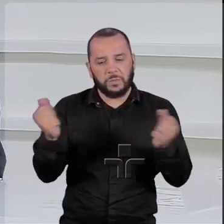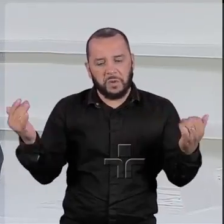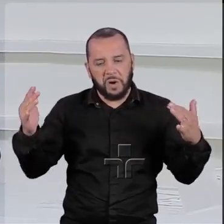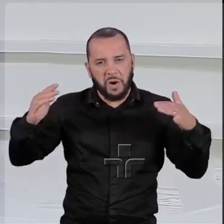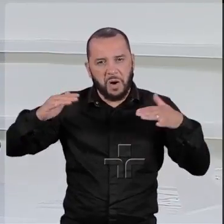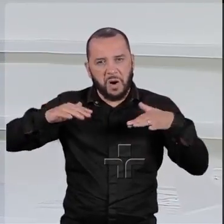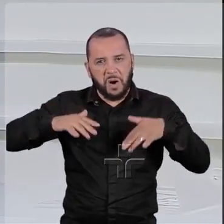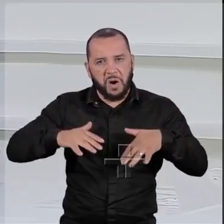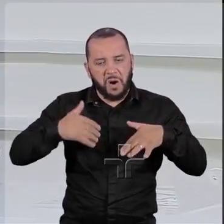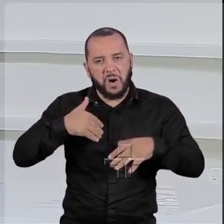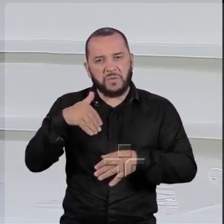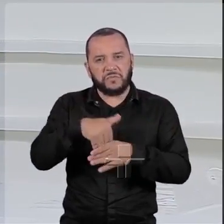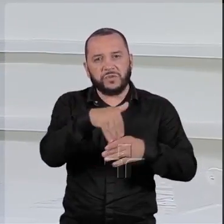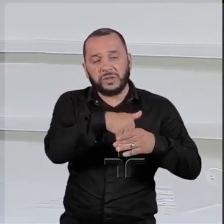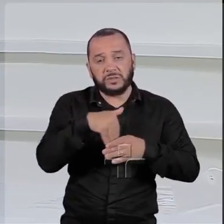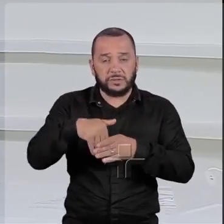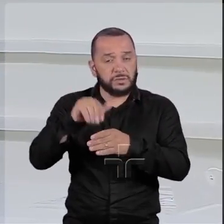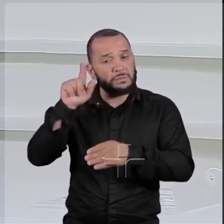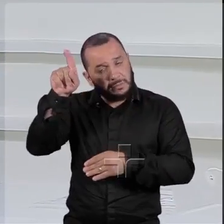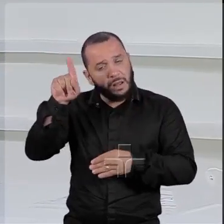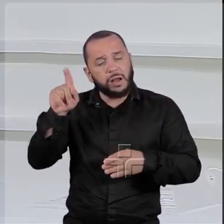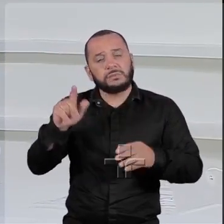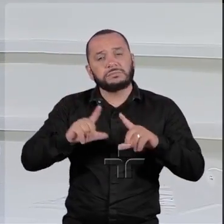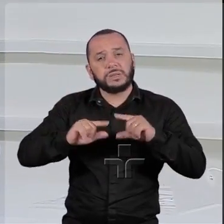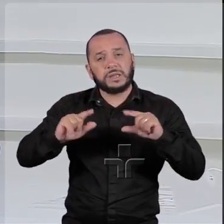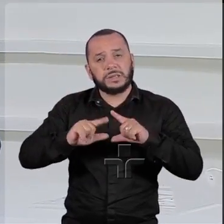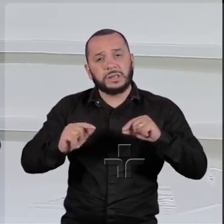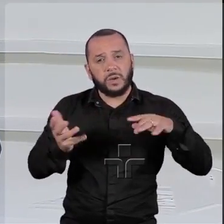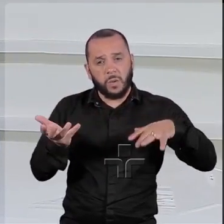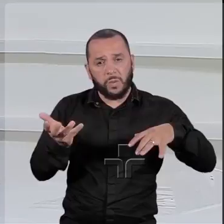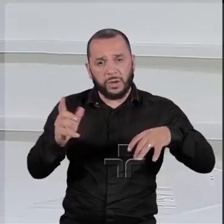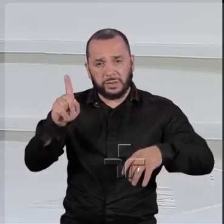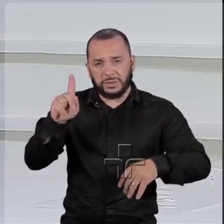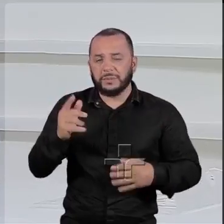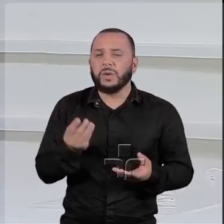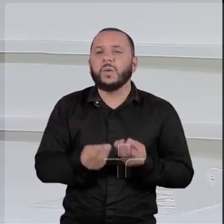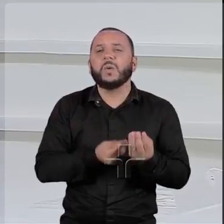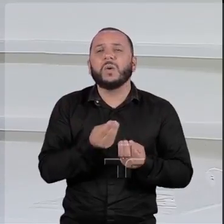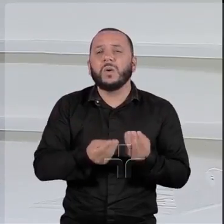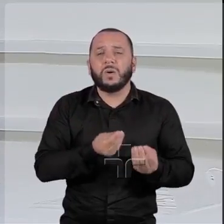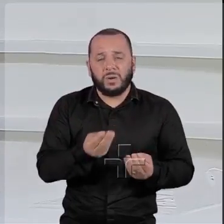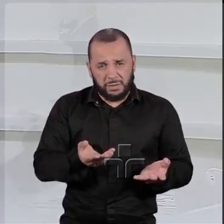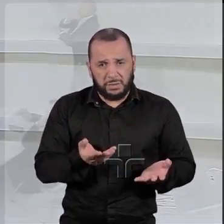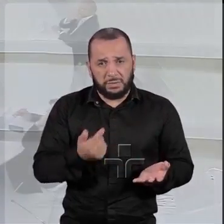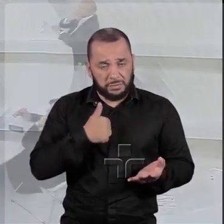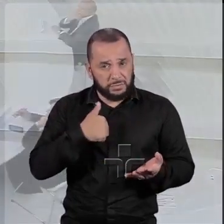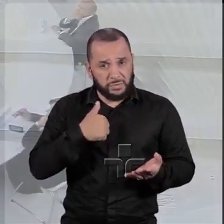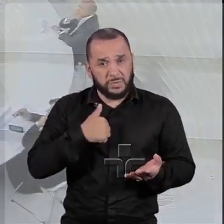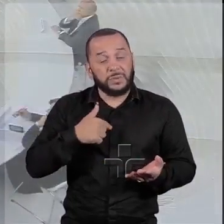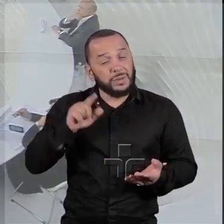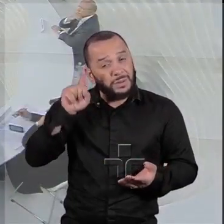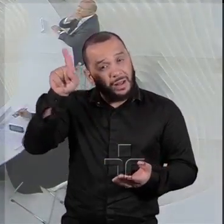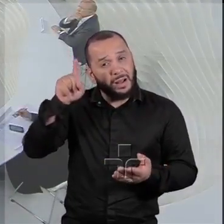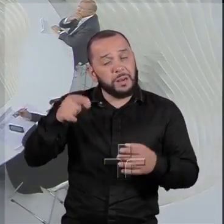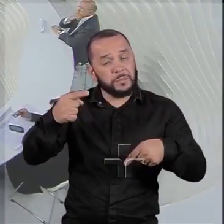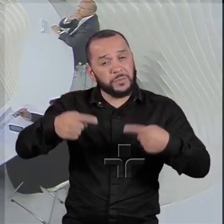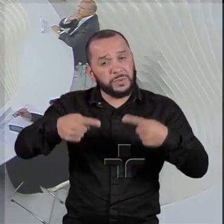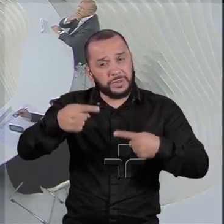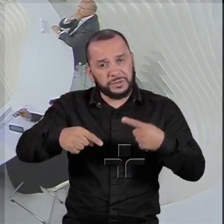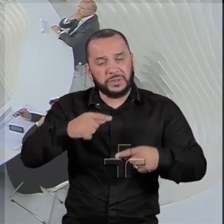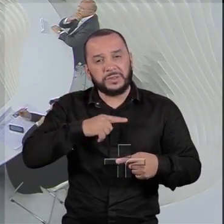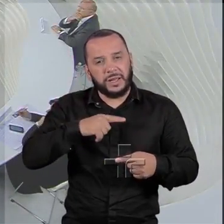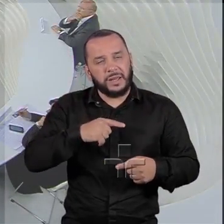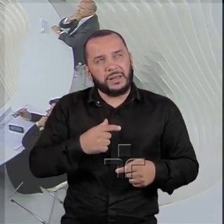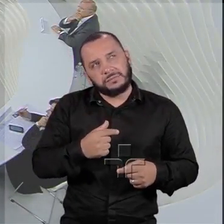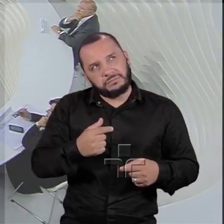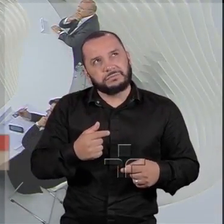coisa qualificada e tudo mais. E aí, como é que fica essa equação política? Algumas coisas estão mudando.